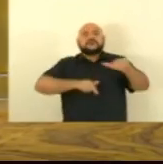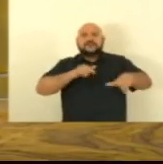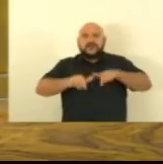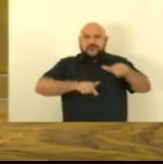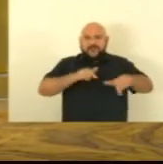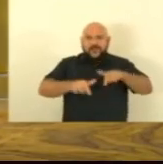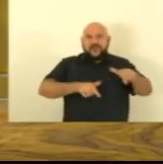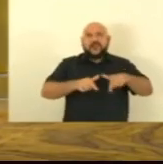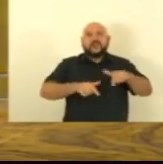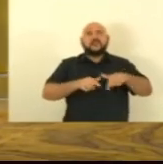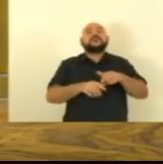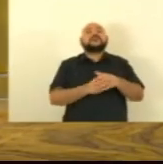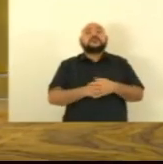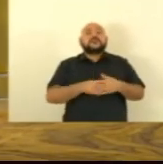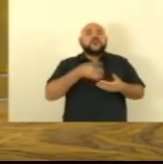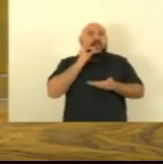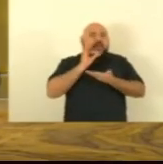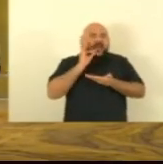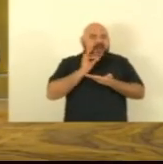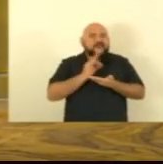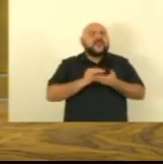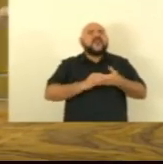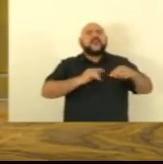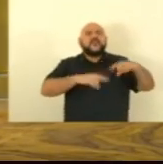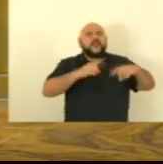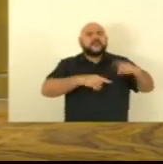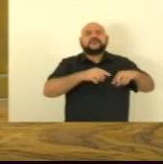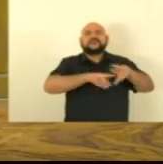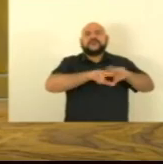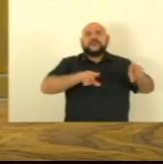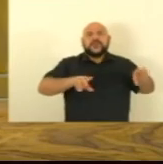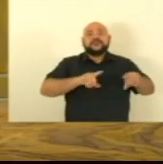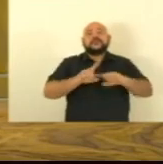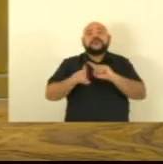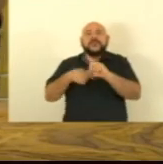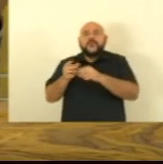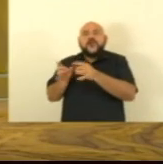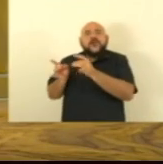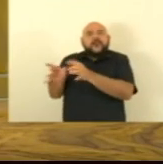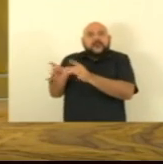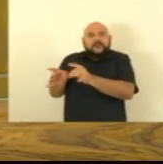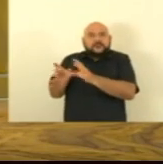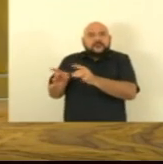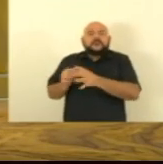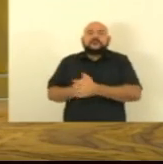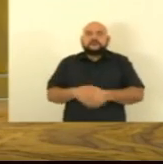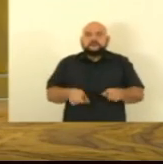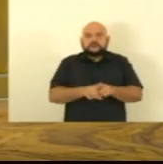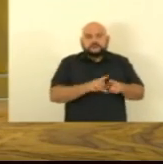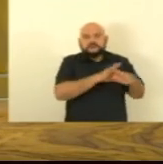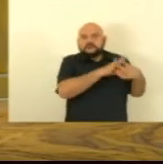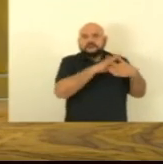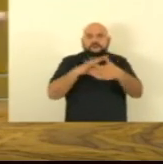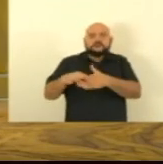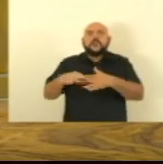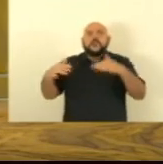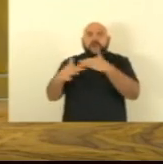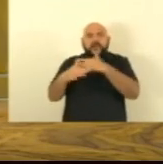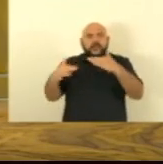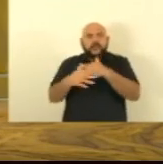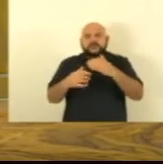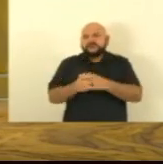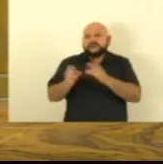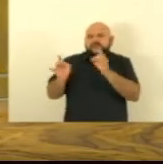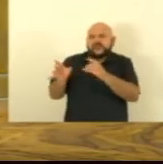seu sustento, para estar vendendo o fruto de sua colheita, para poder abastecer as cidades desse café que